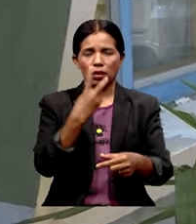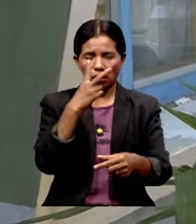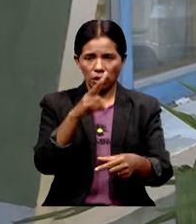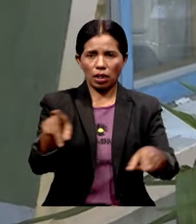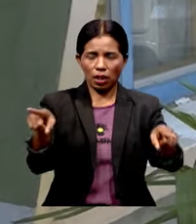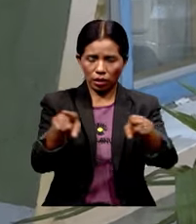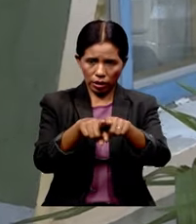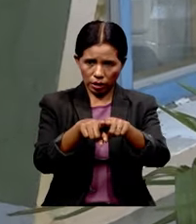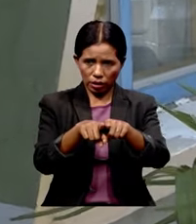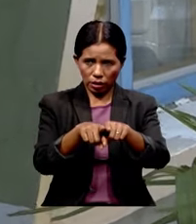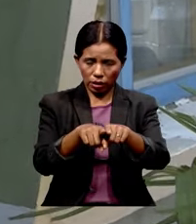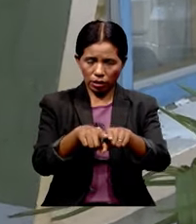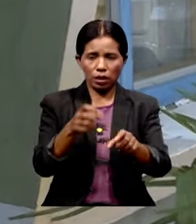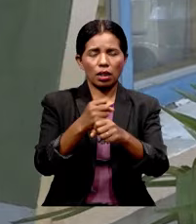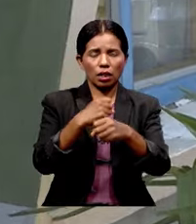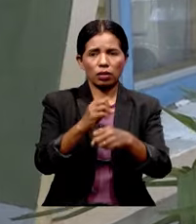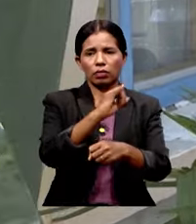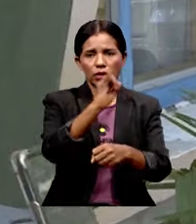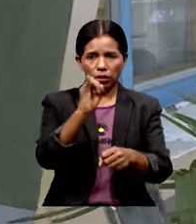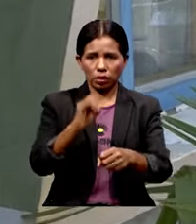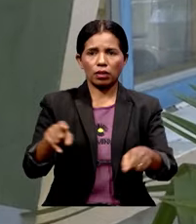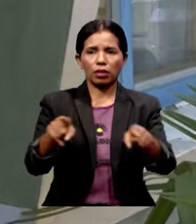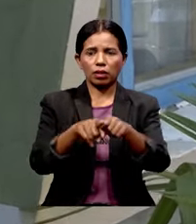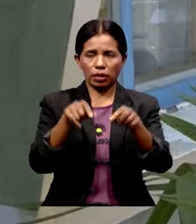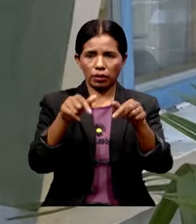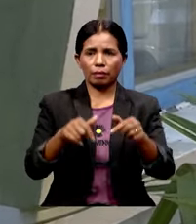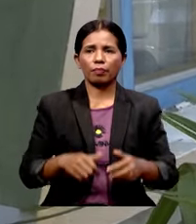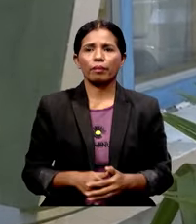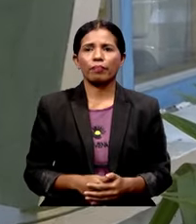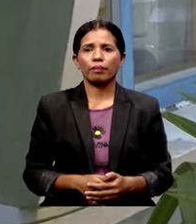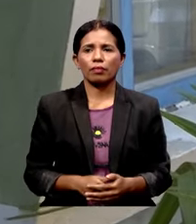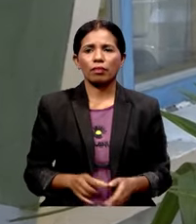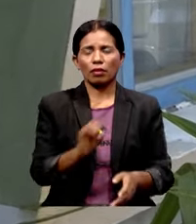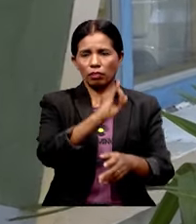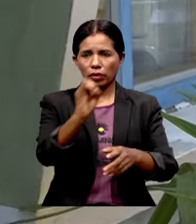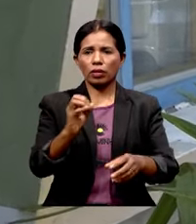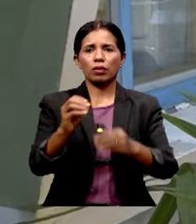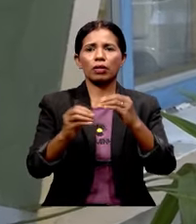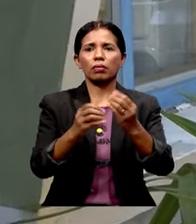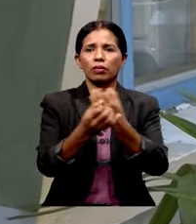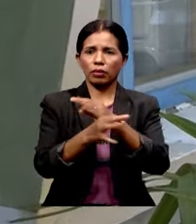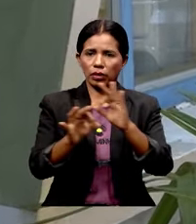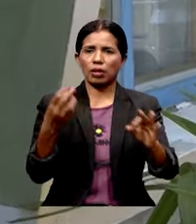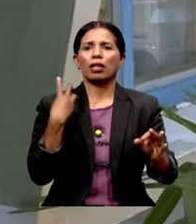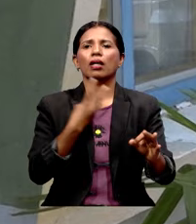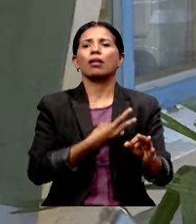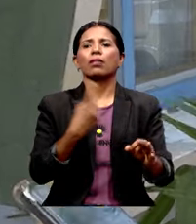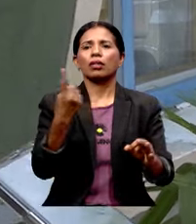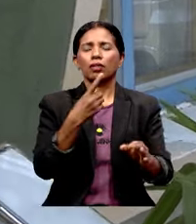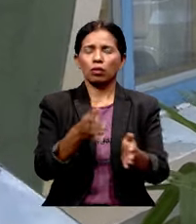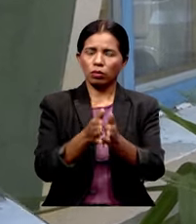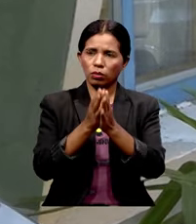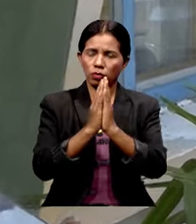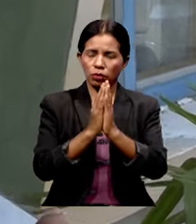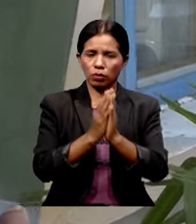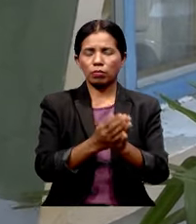que ser separado, né? Prazo de investigação. Okay. Prazo de investigação, quando termina ona, a mim sempre rala curso de prorrogação para o